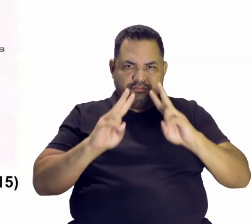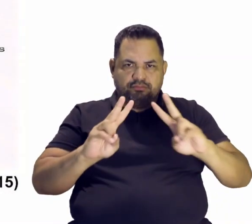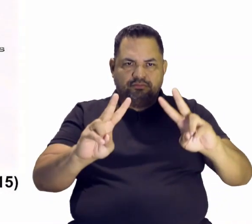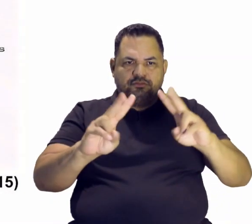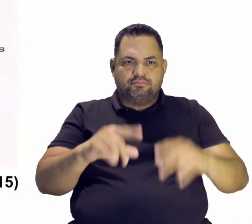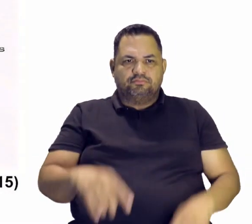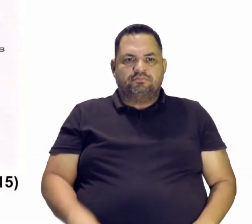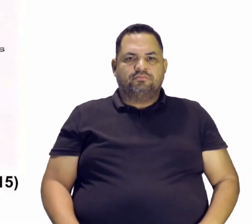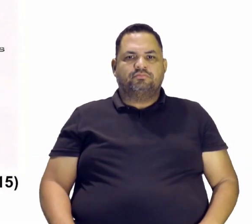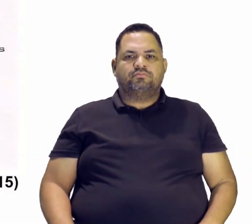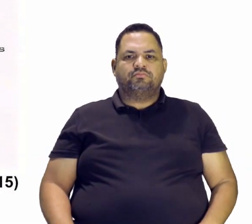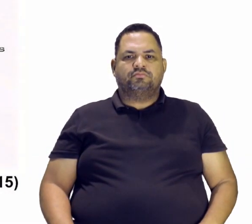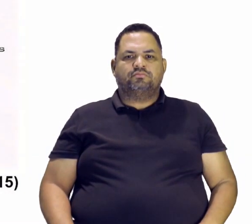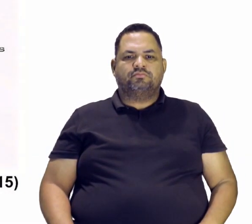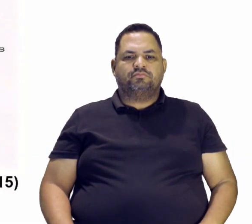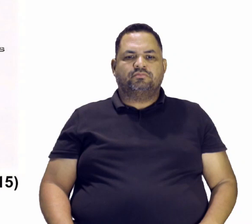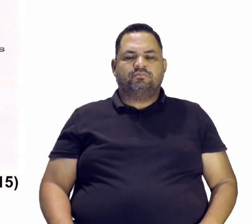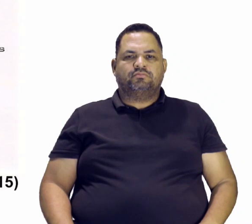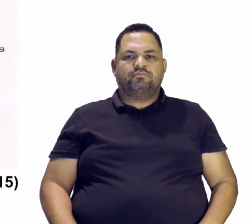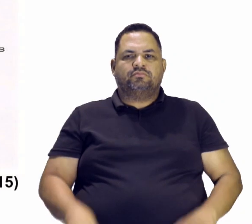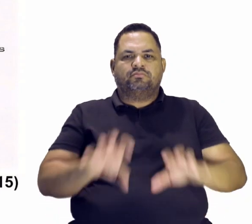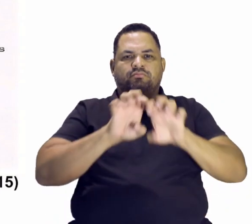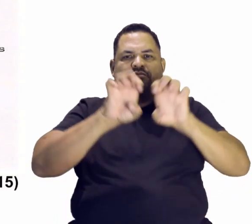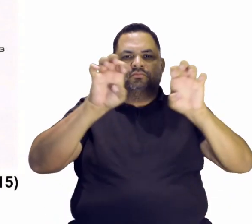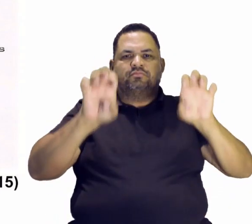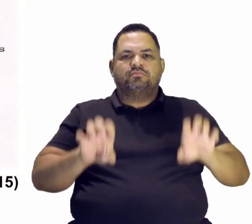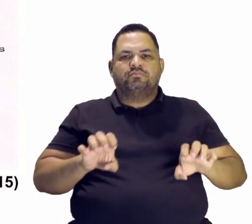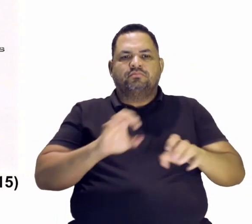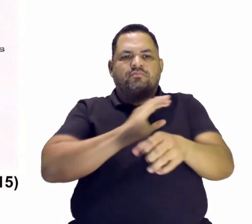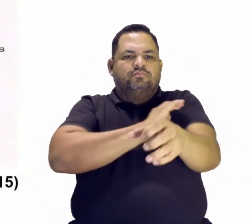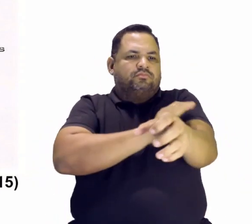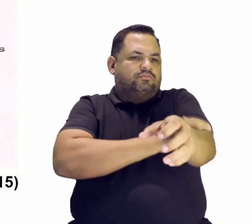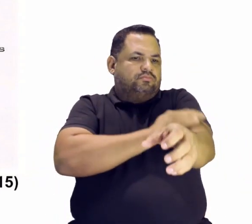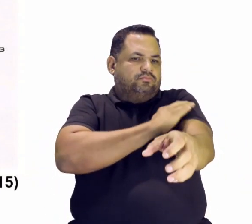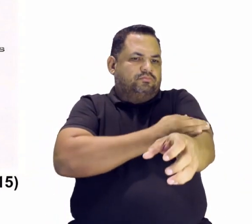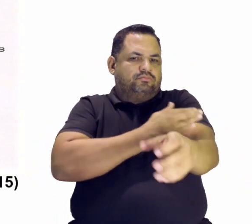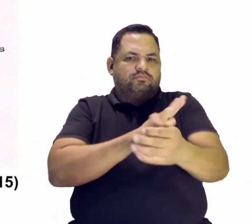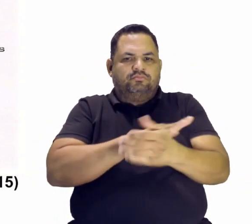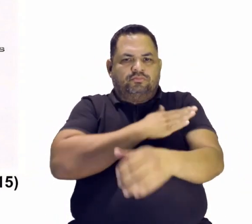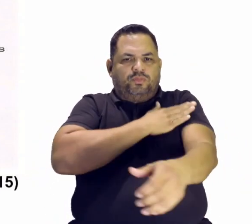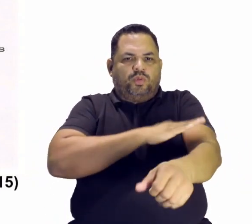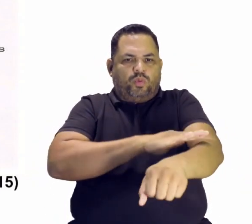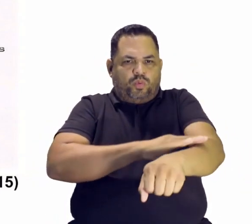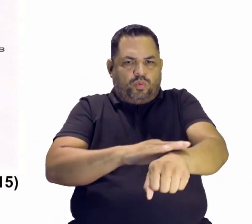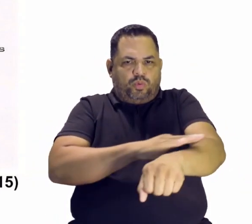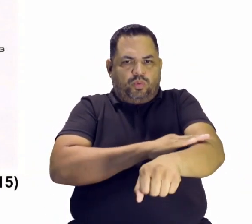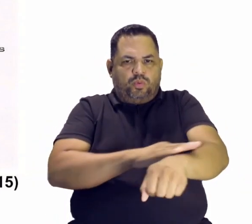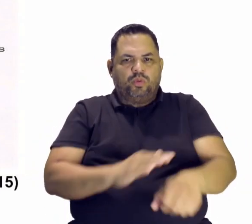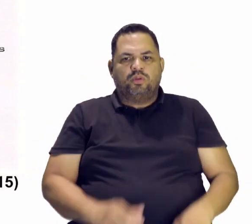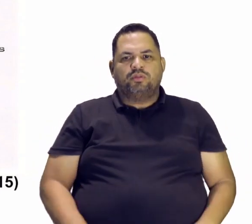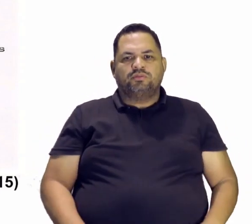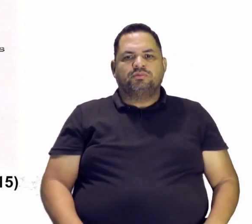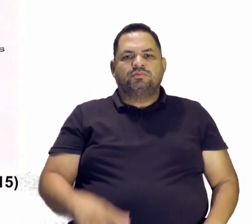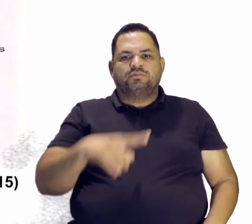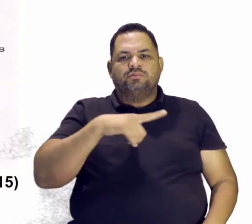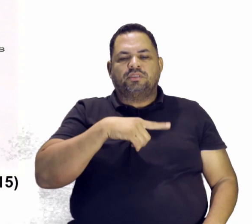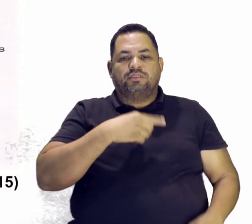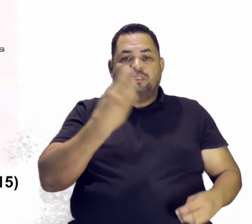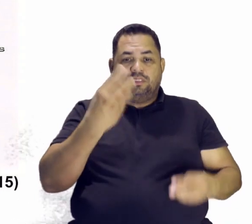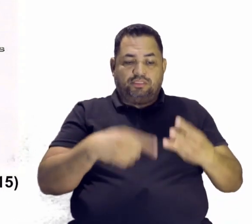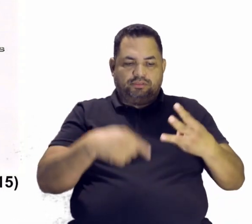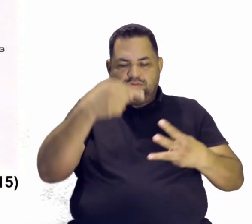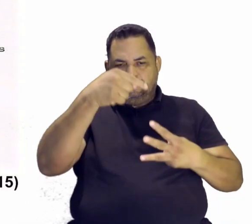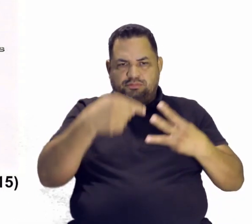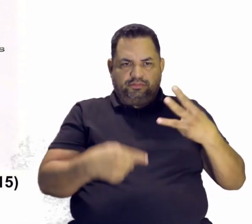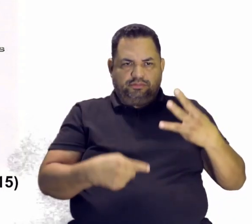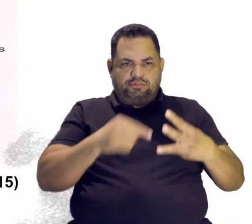seguinte, que a estrutura do músculo, ela acontece através aí de 3 camadas. Uma